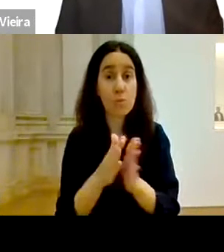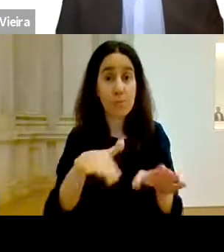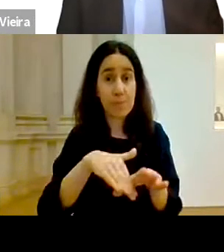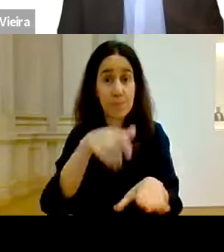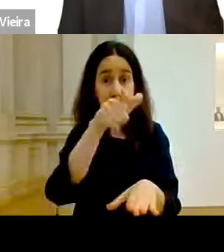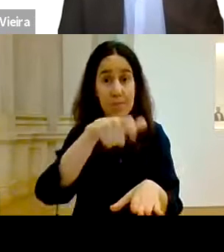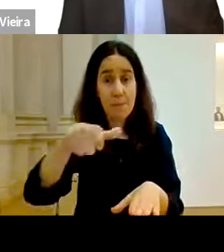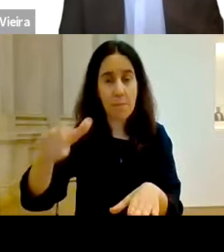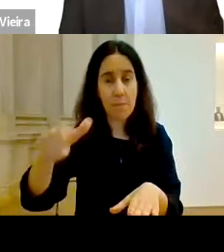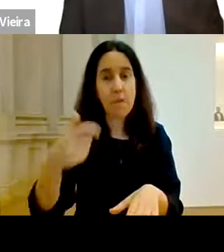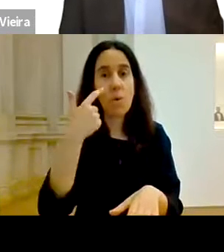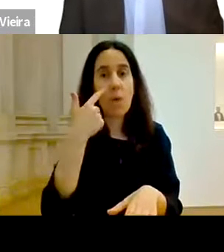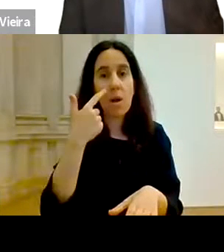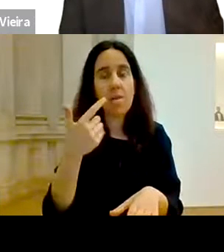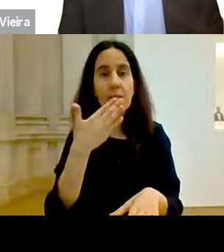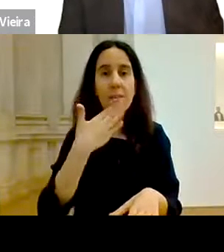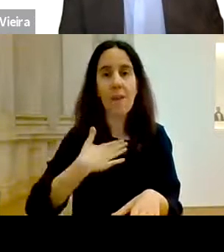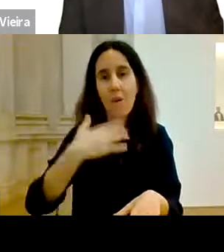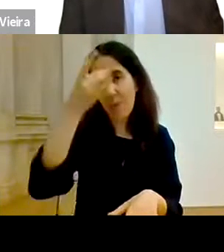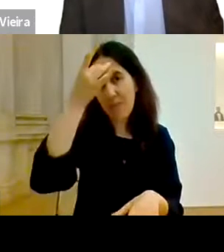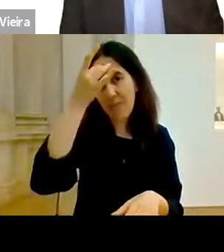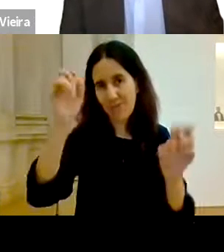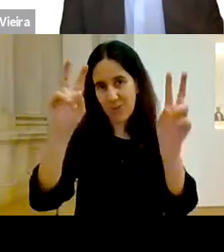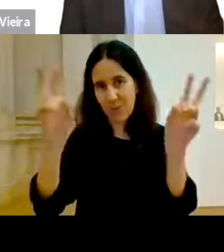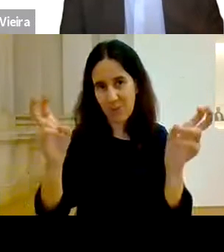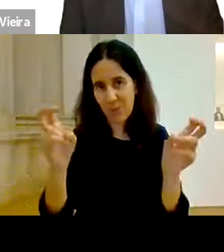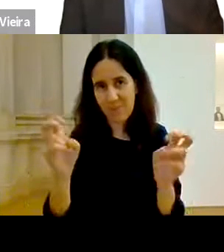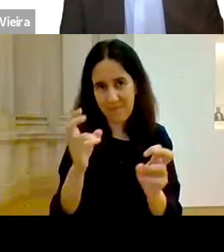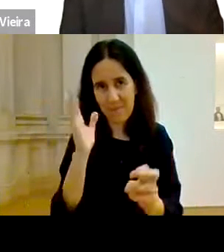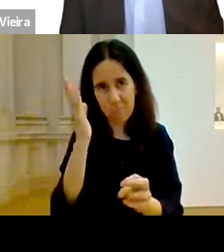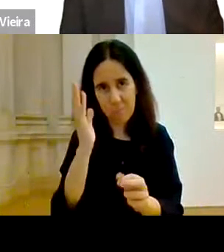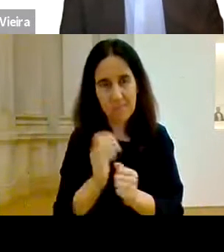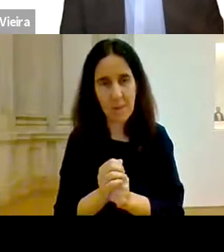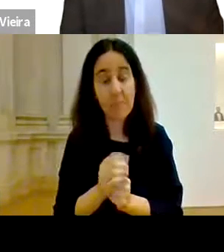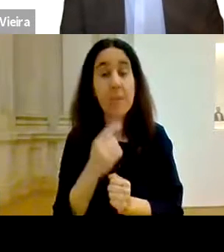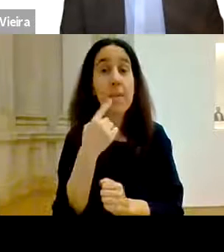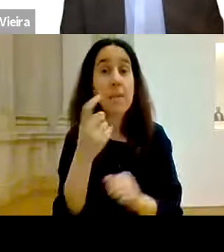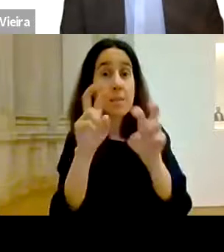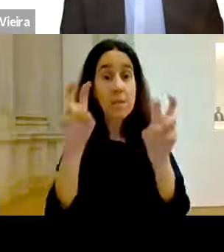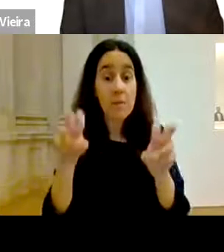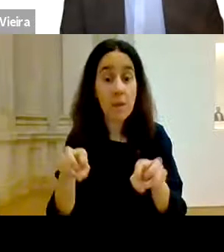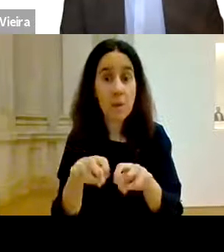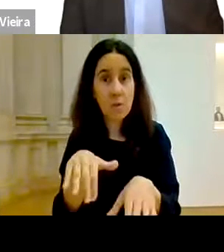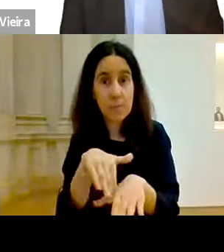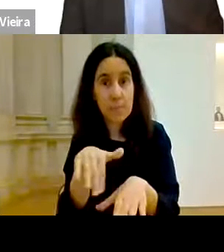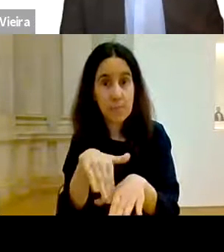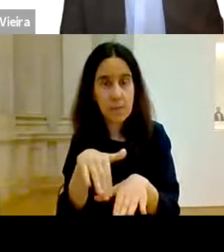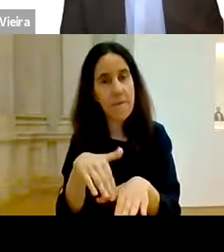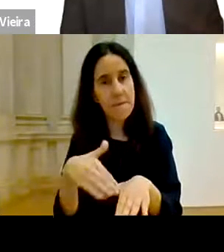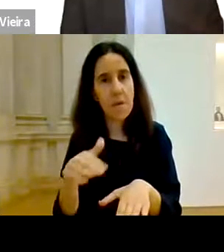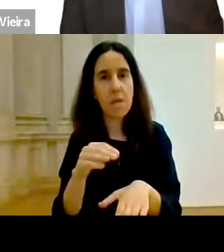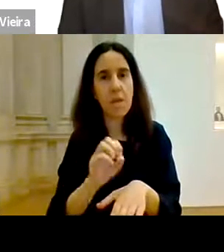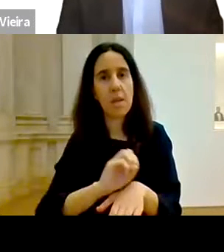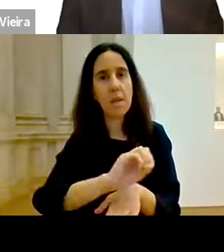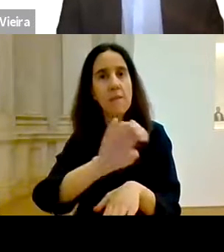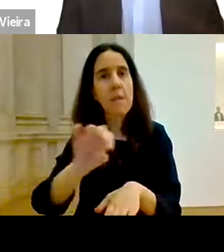participantes que nos dessem a opinião sobre a sessão. Dizer que o certificado de participação vai ser enviado por